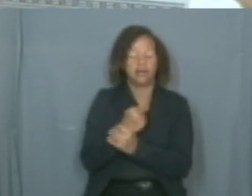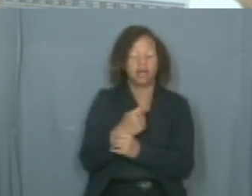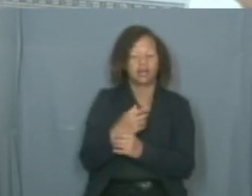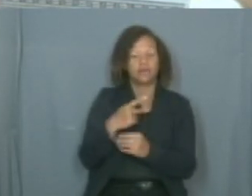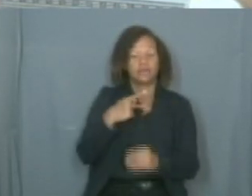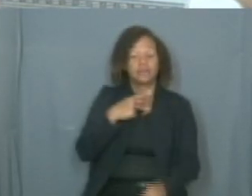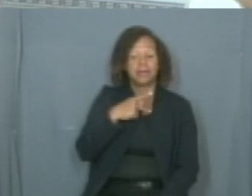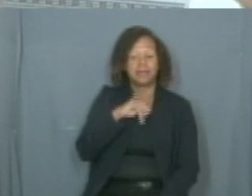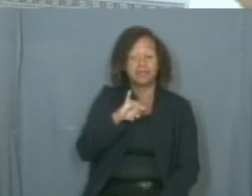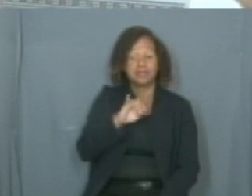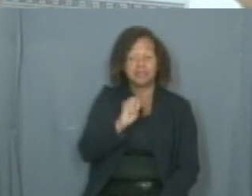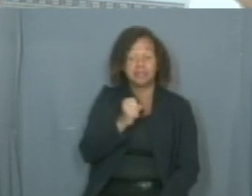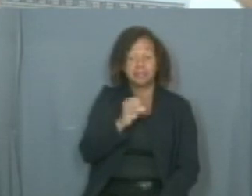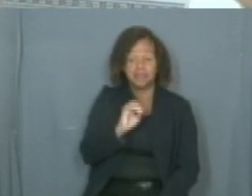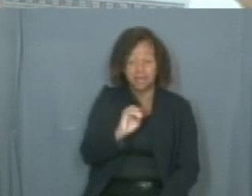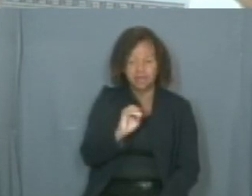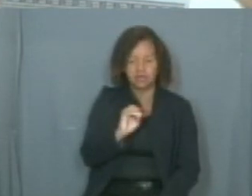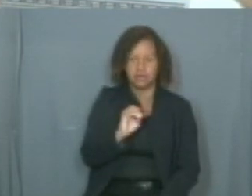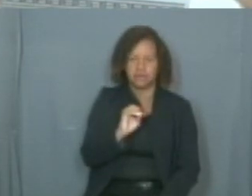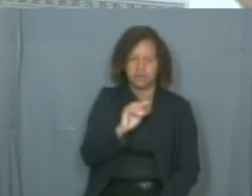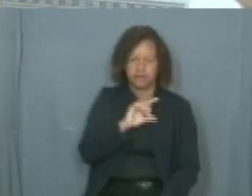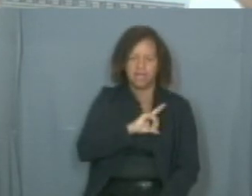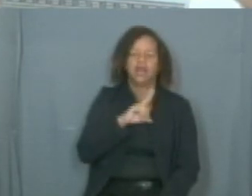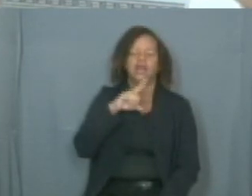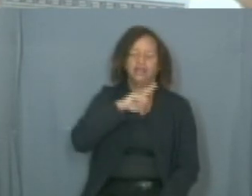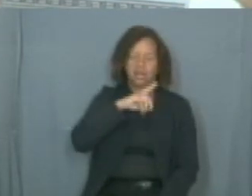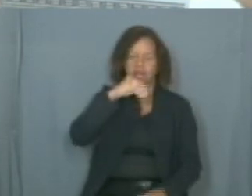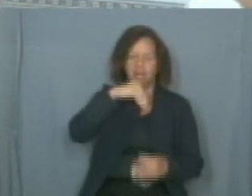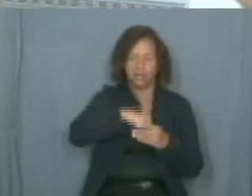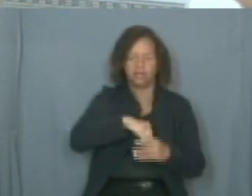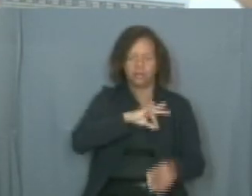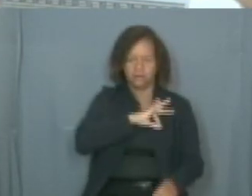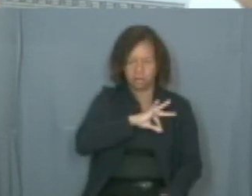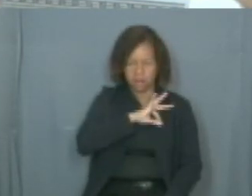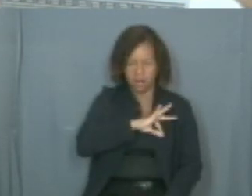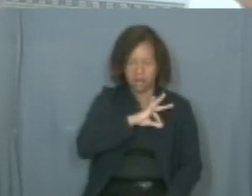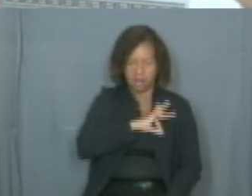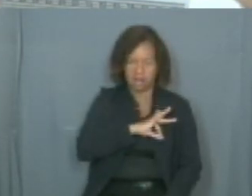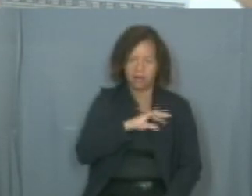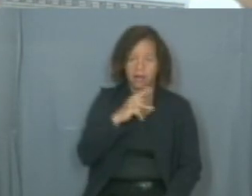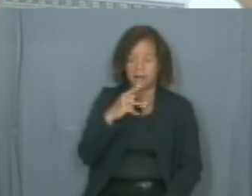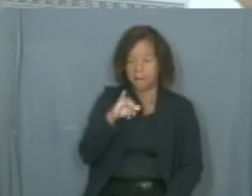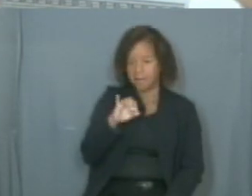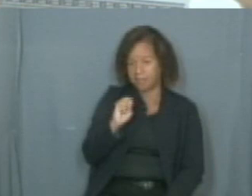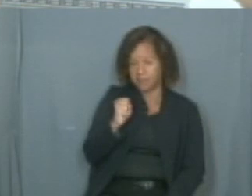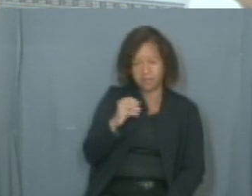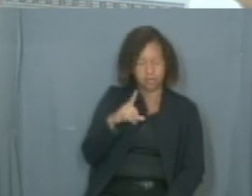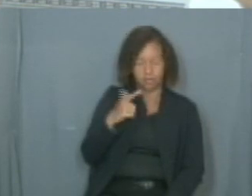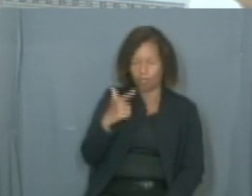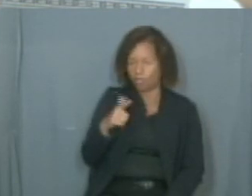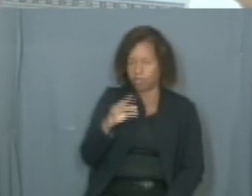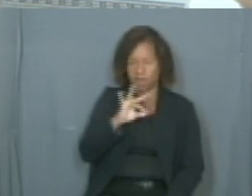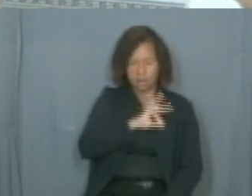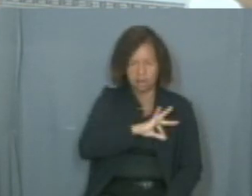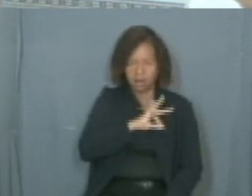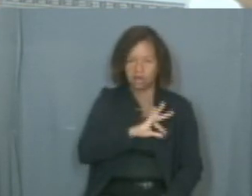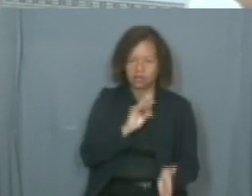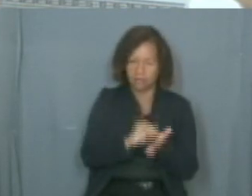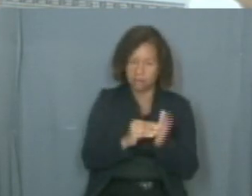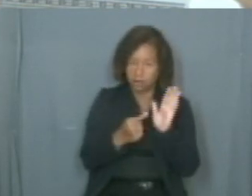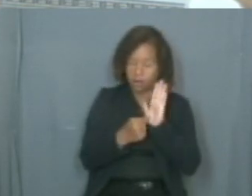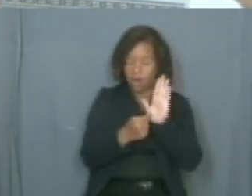piso esteja dentro do salário. O piso não está no salário, é isso que está